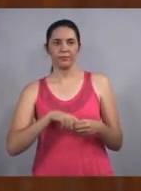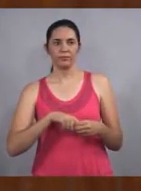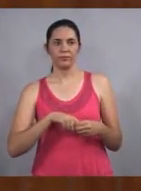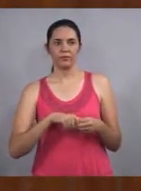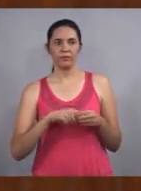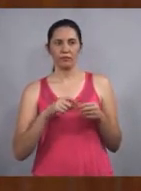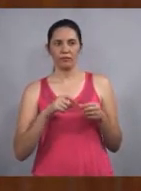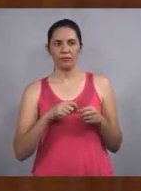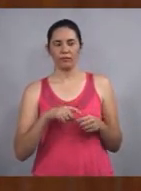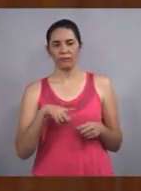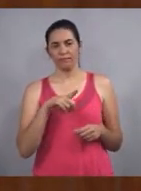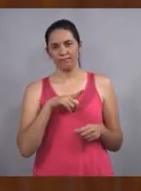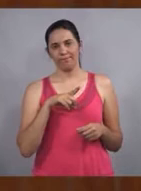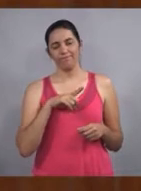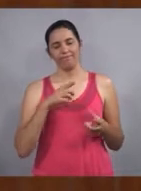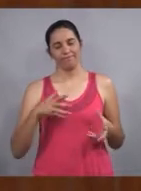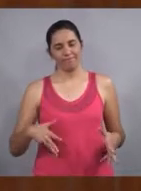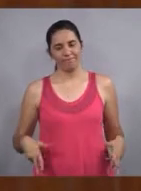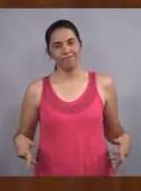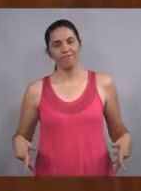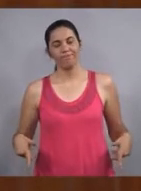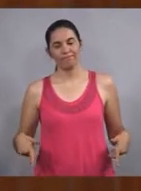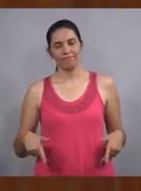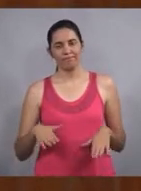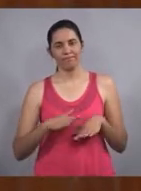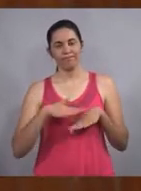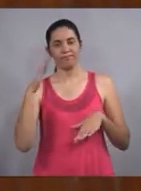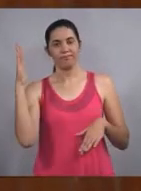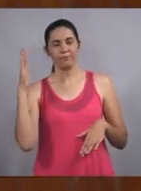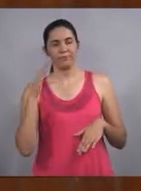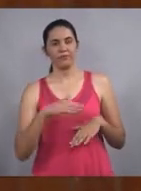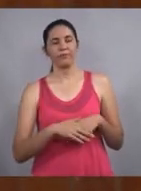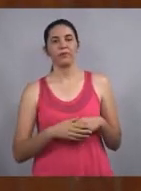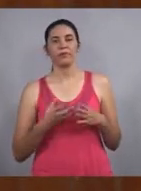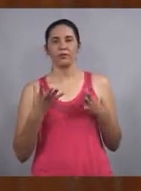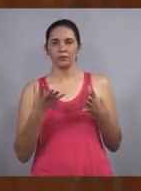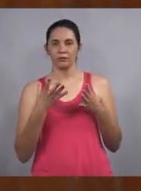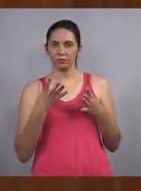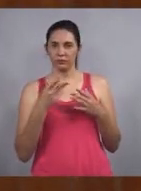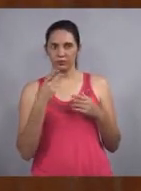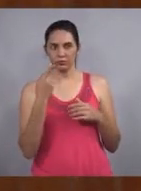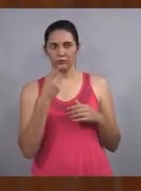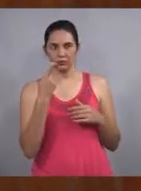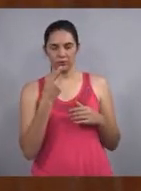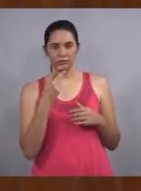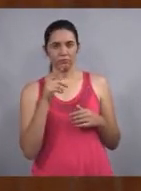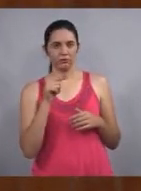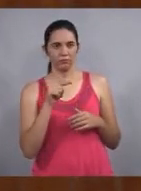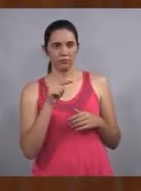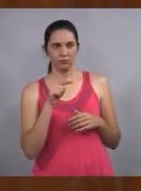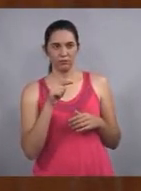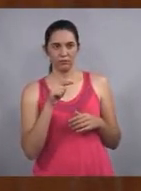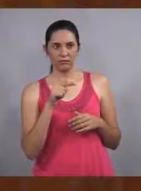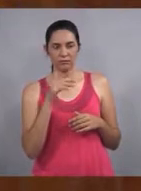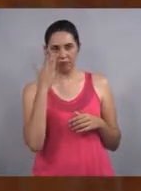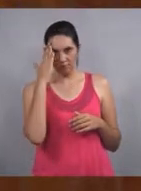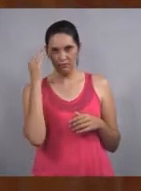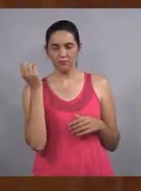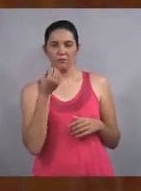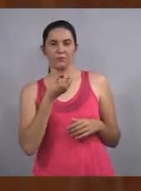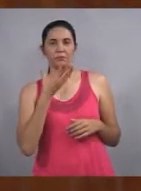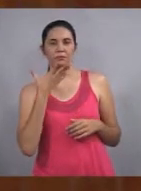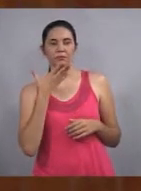É claro, isso tem um custo, tem uma magnitude maior. O que eu quero colocar, e Vossa Excelência atinge bem, é que o fato